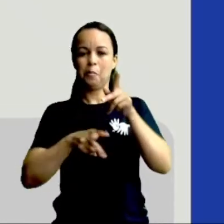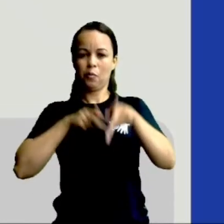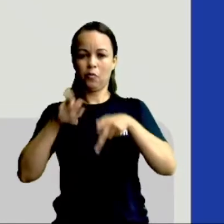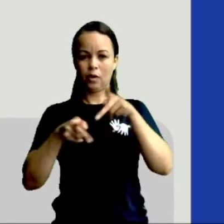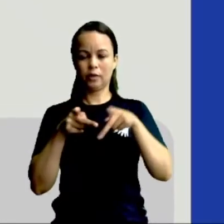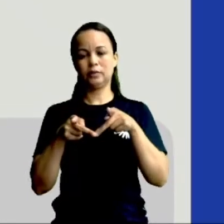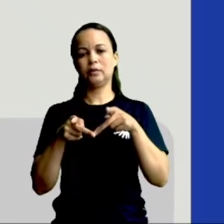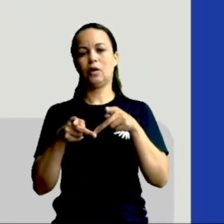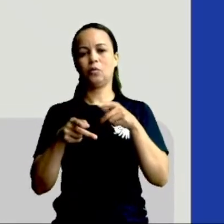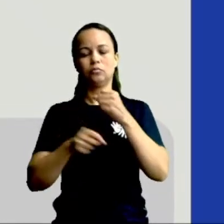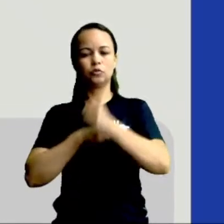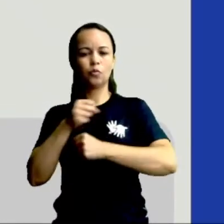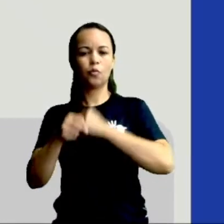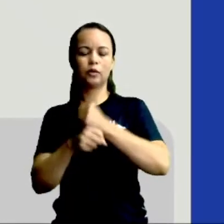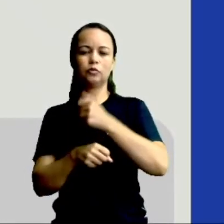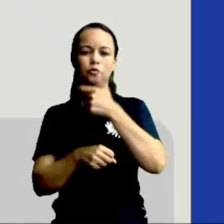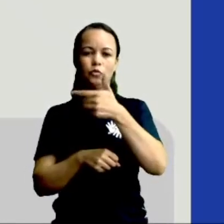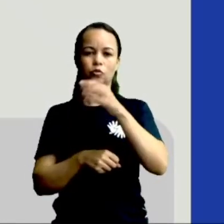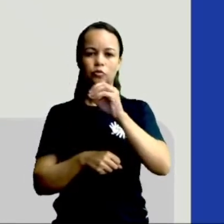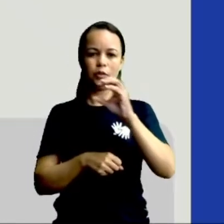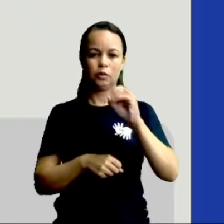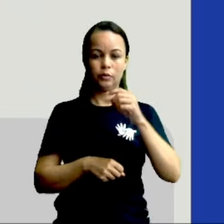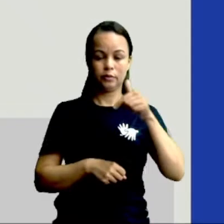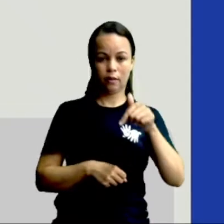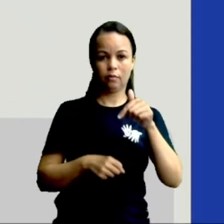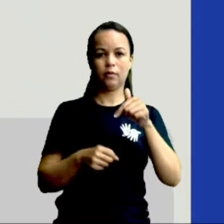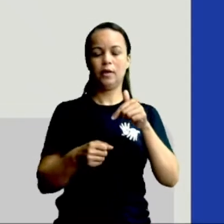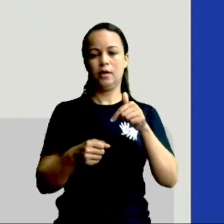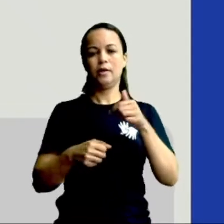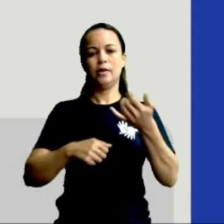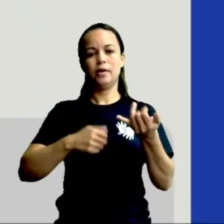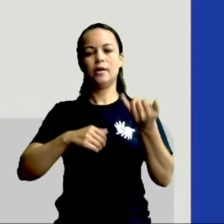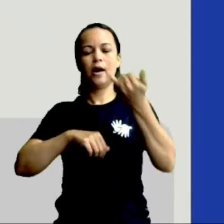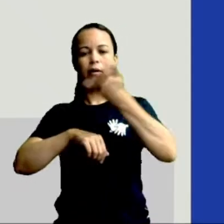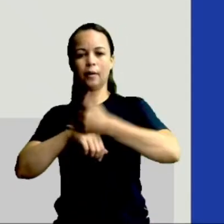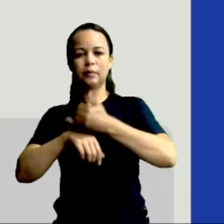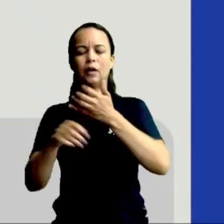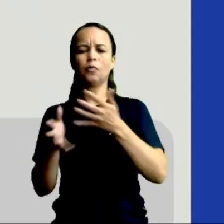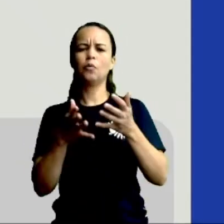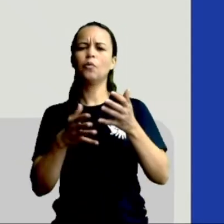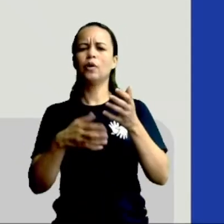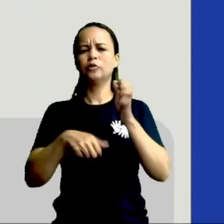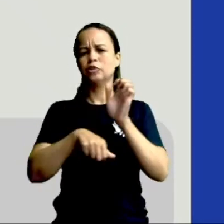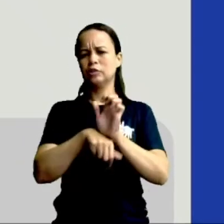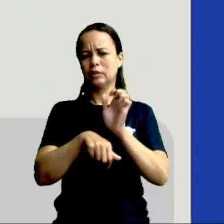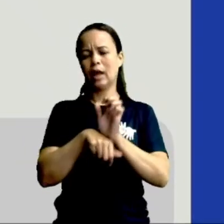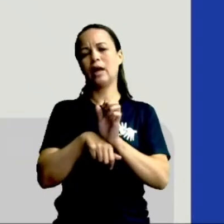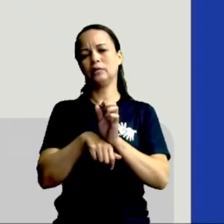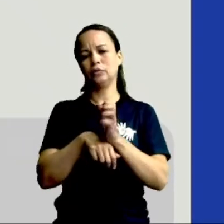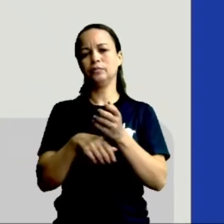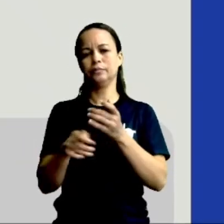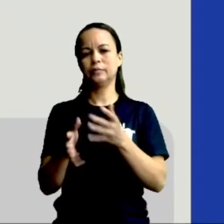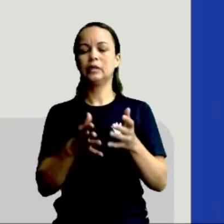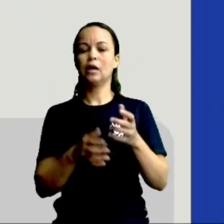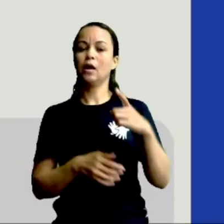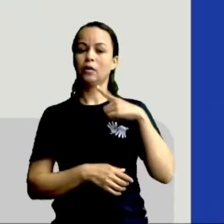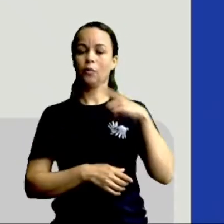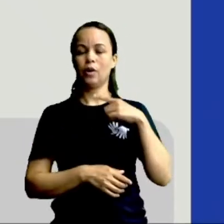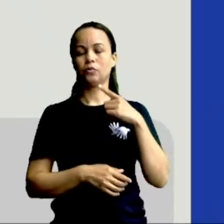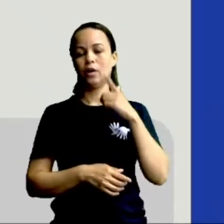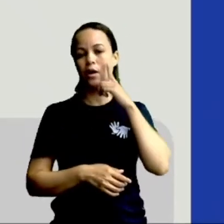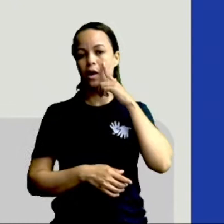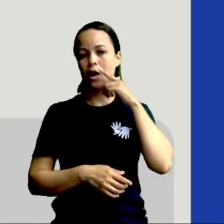em 2007 e a capital. Então eu vou só dizer o nome do estado e a capital, tá certo? Então eu tenho